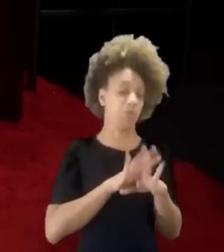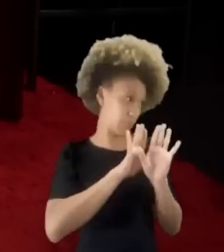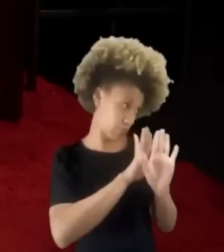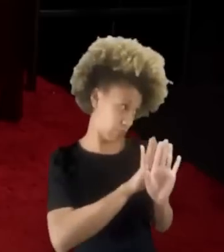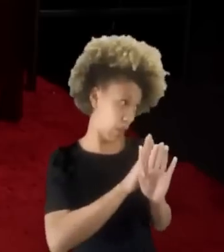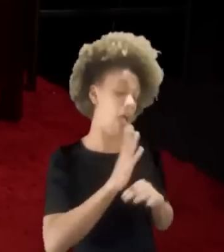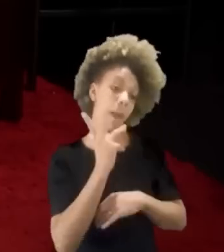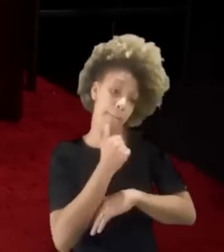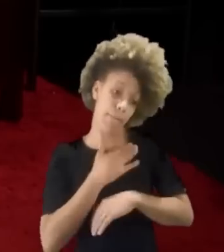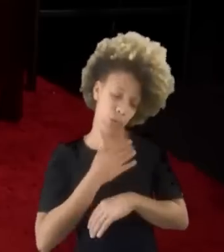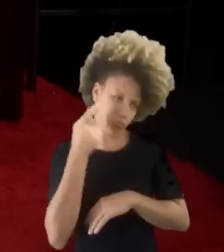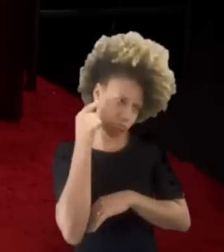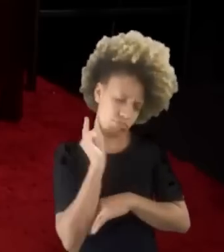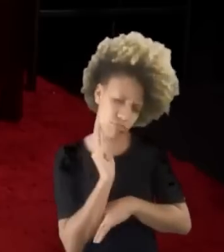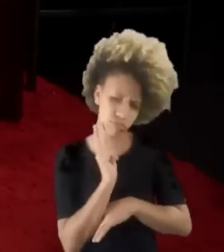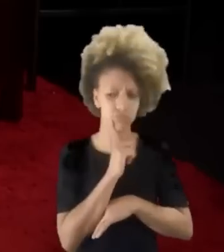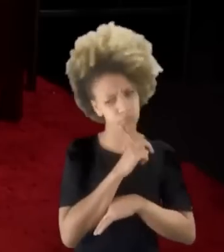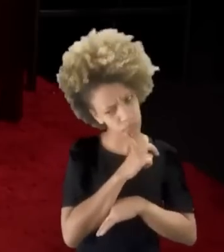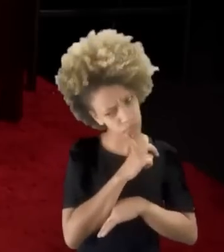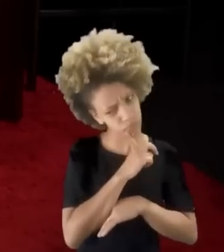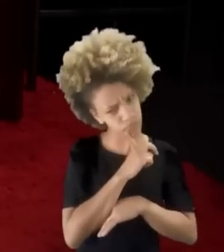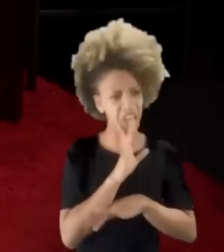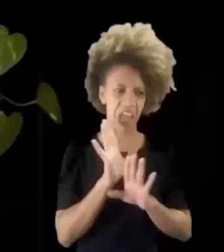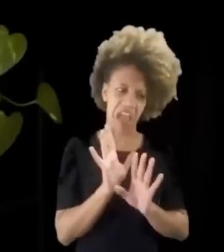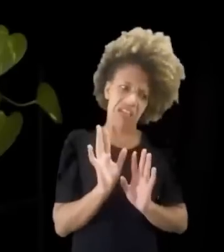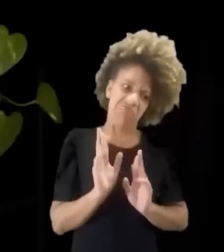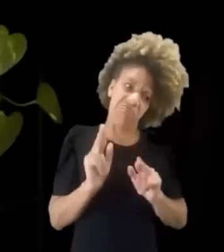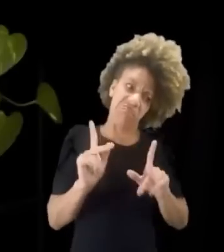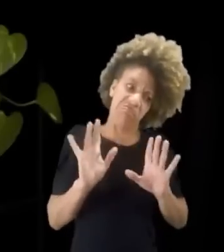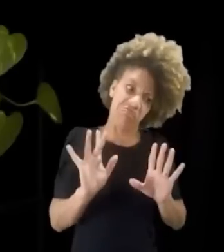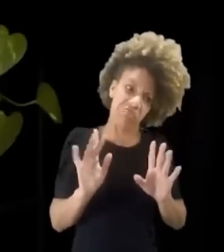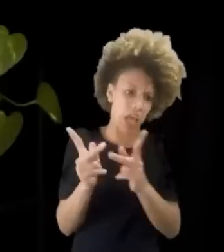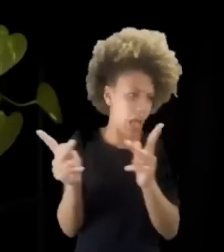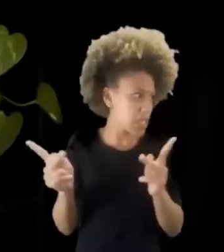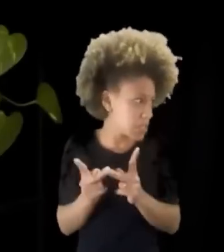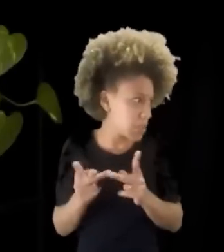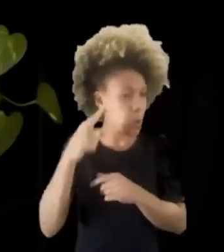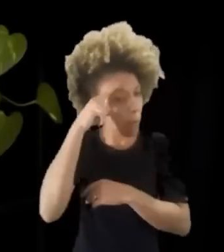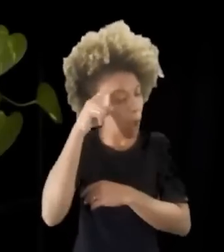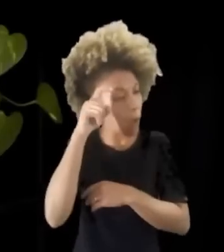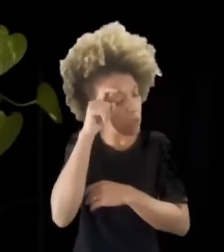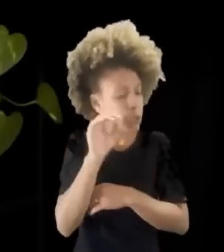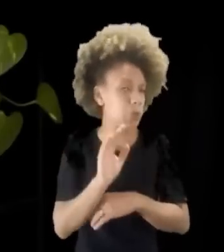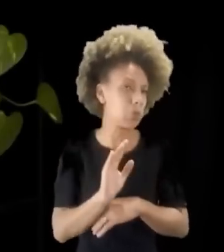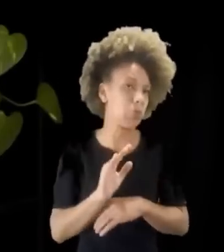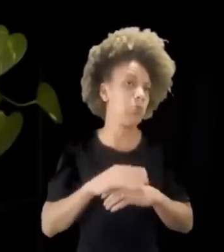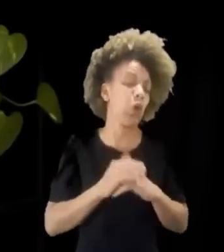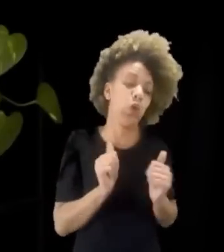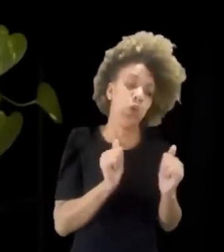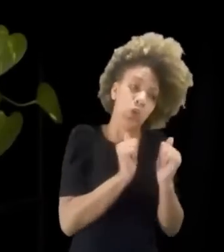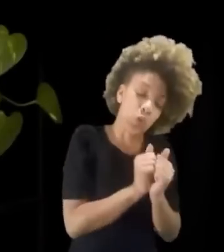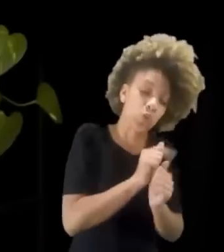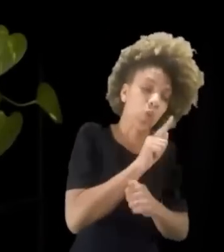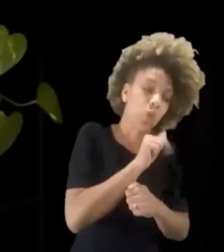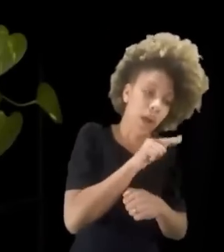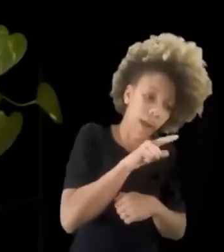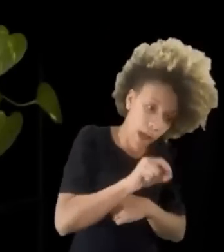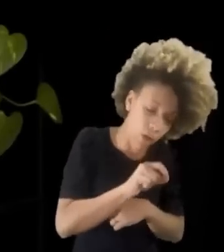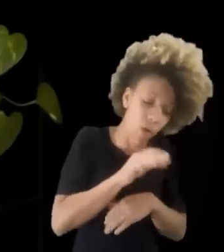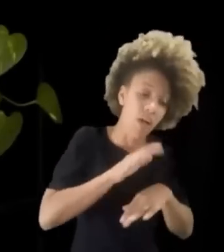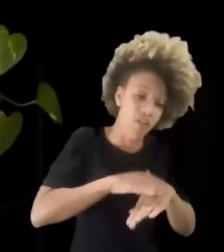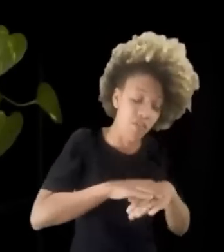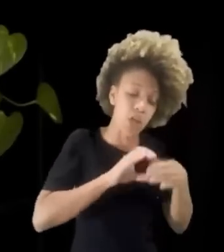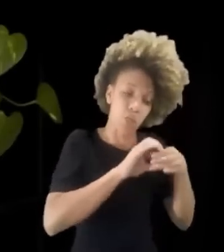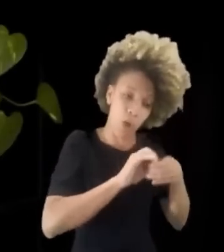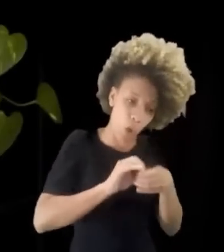na minha cabeça fala assim um pouco tópico porque assim beleza a pizzaria do Maurício Meirelles junto com o galo a gente fez uma